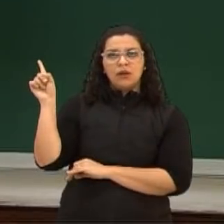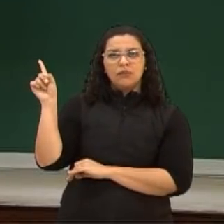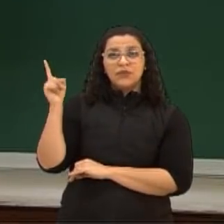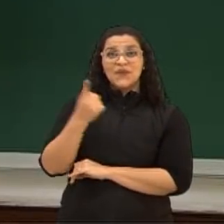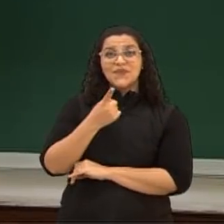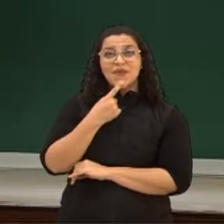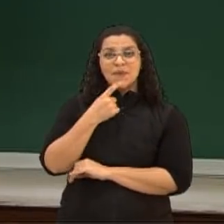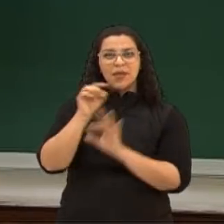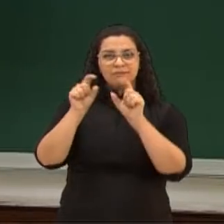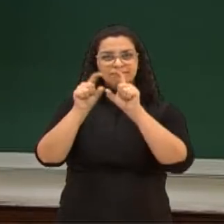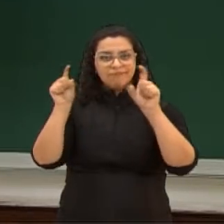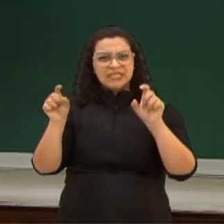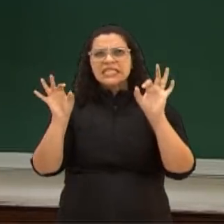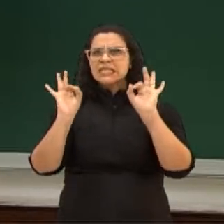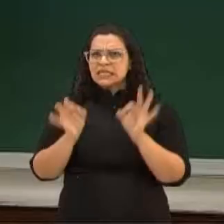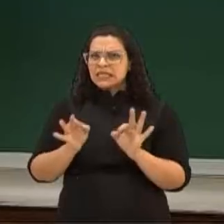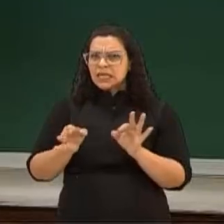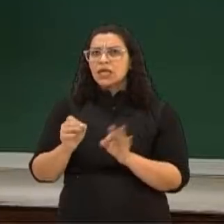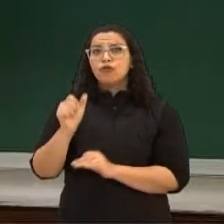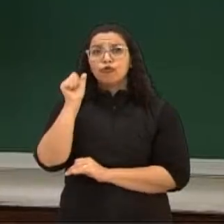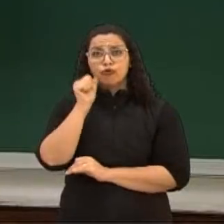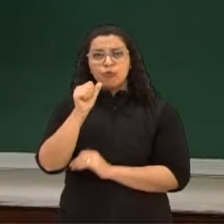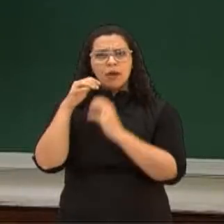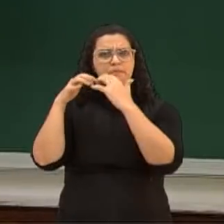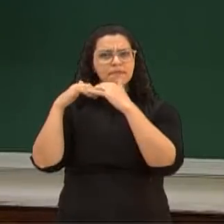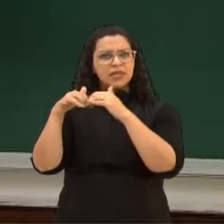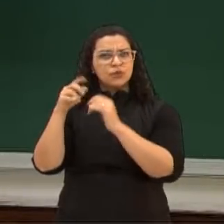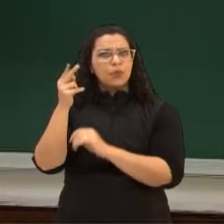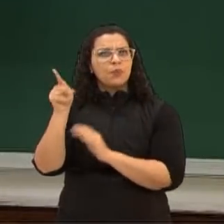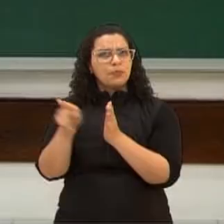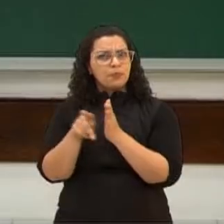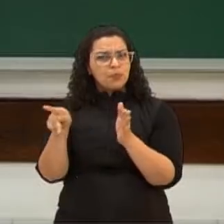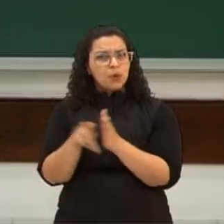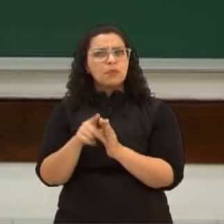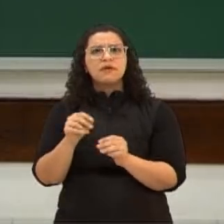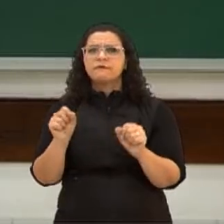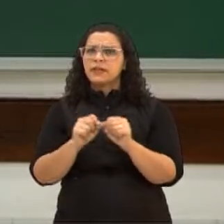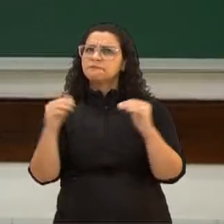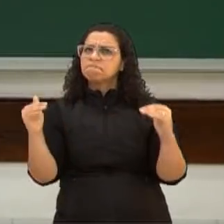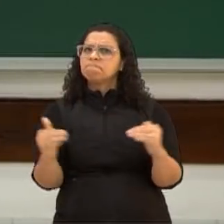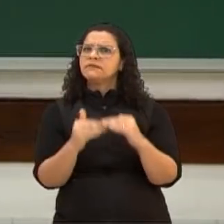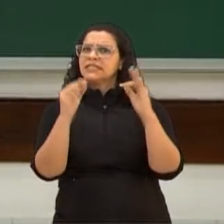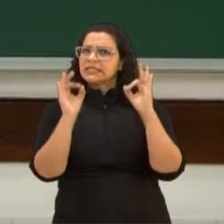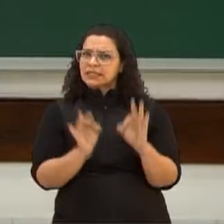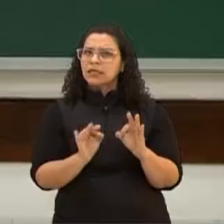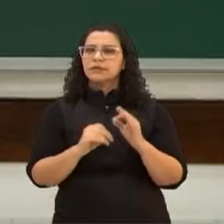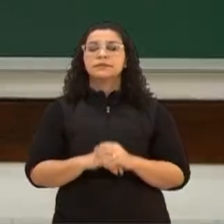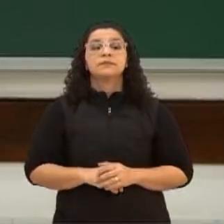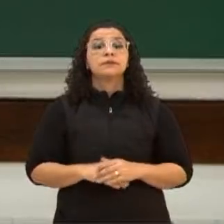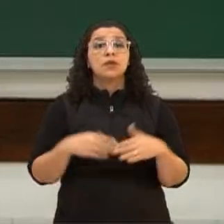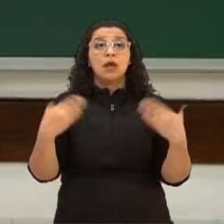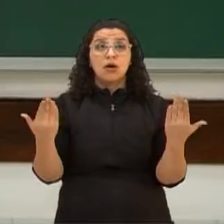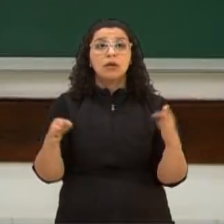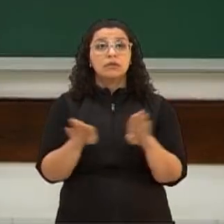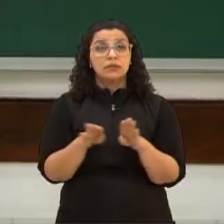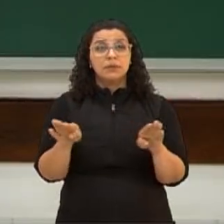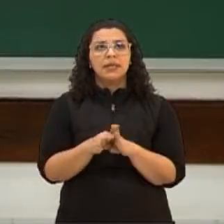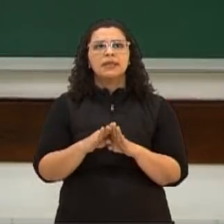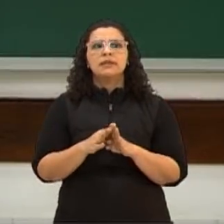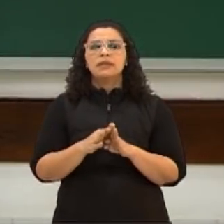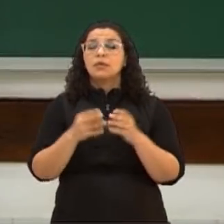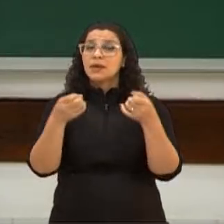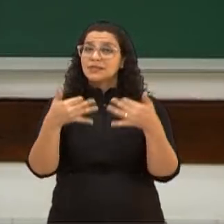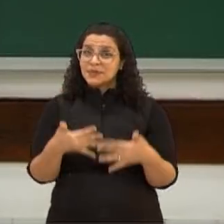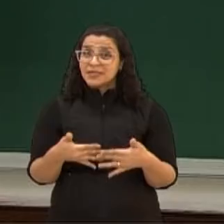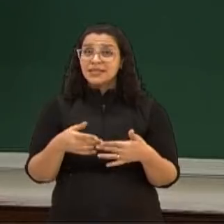informação desta parte. Com certeza, o raciocínio da editora faz o maior sentido. Depois ele faz um